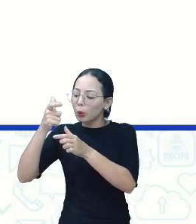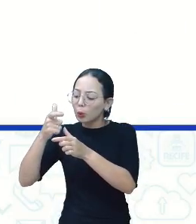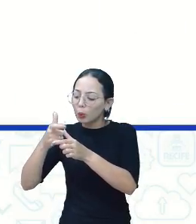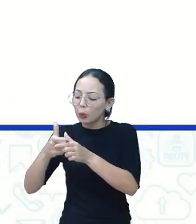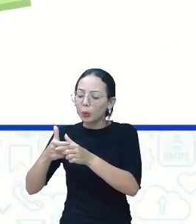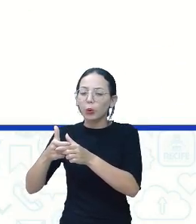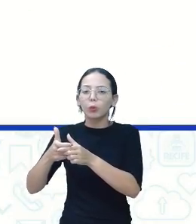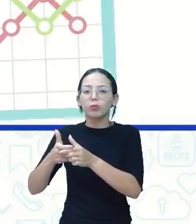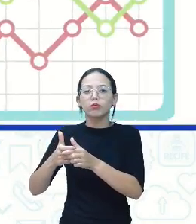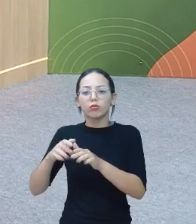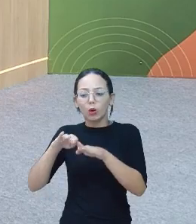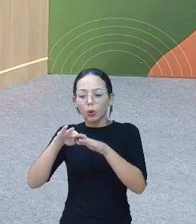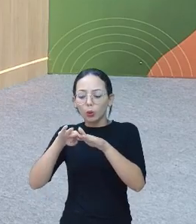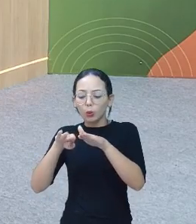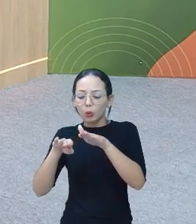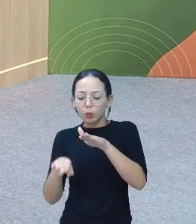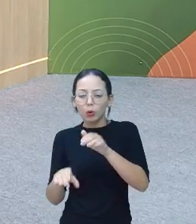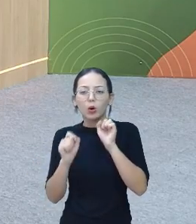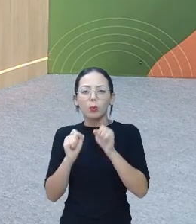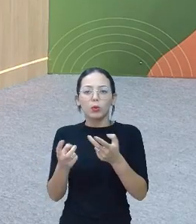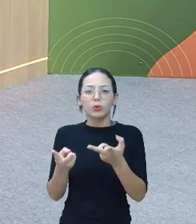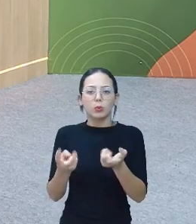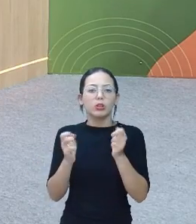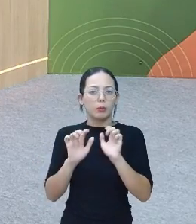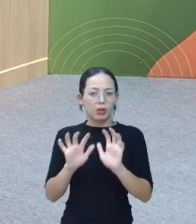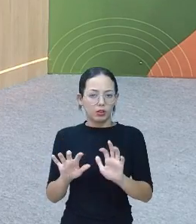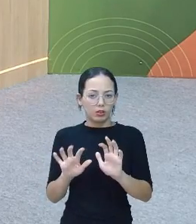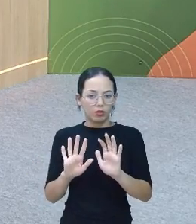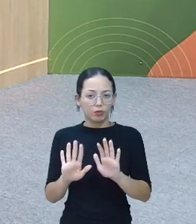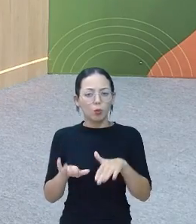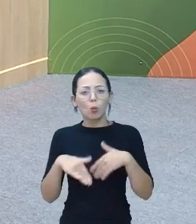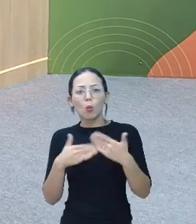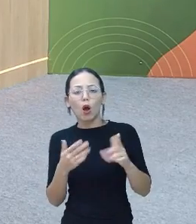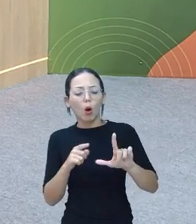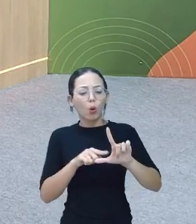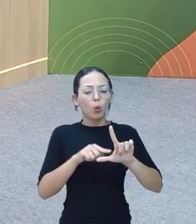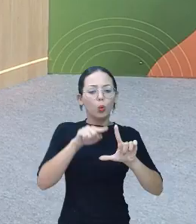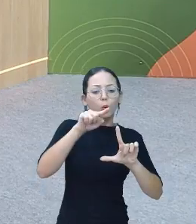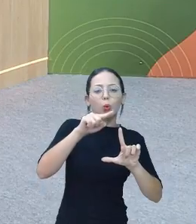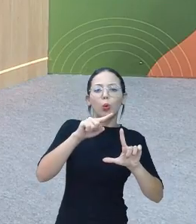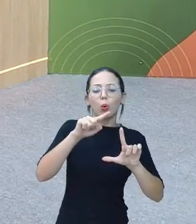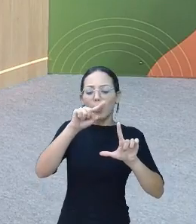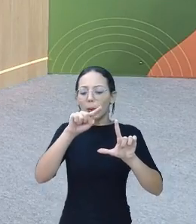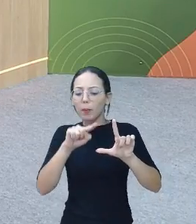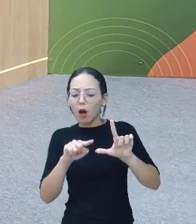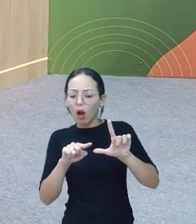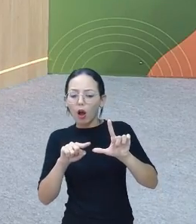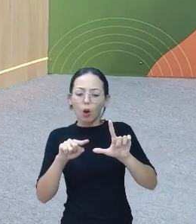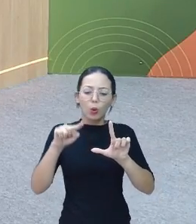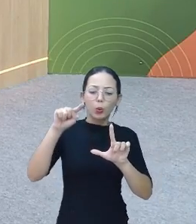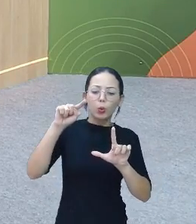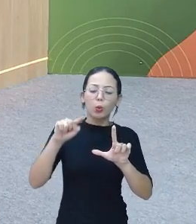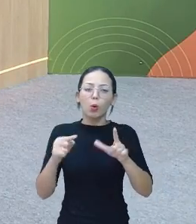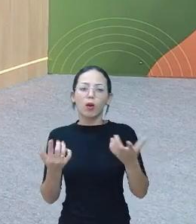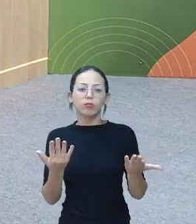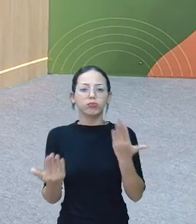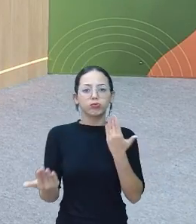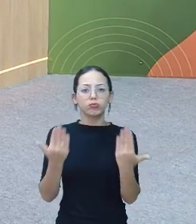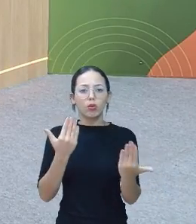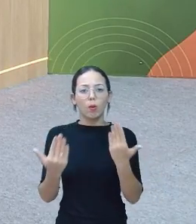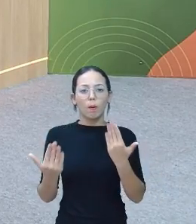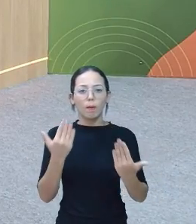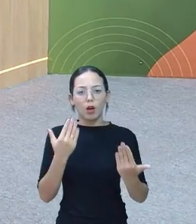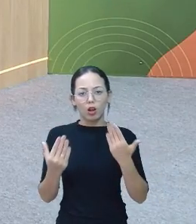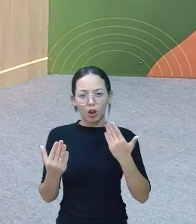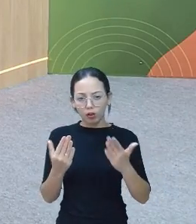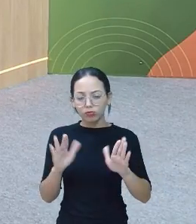Então eu posso observar um gráfico a partir disso. Qual é o menor, qual é o maior, e começa a fazer essas comparações. Então,